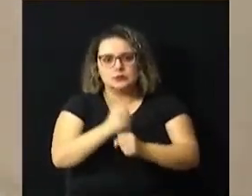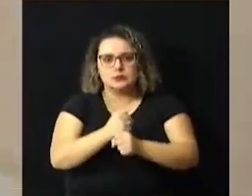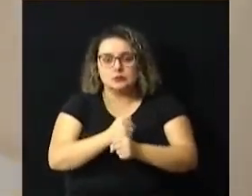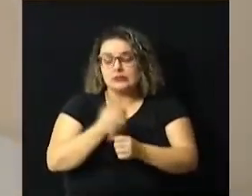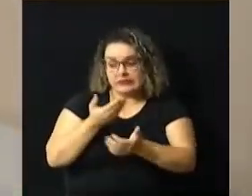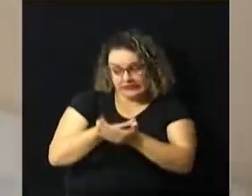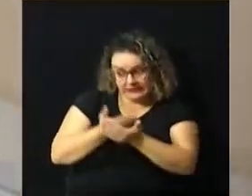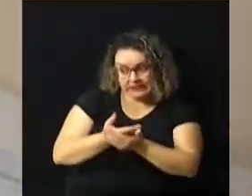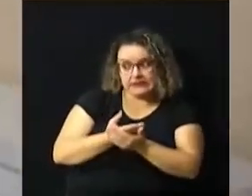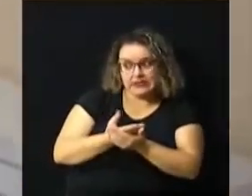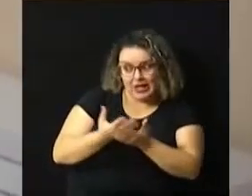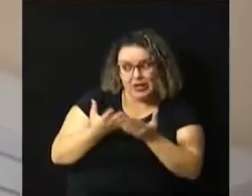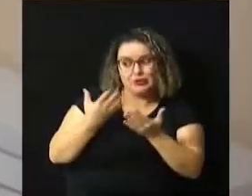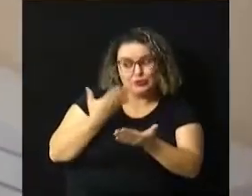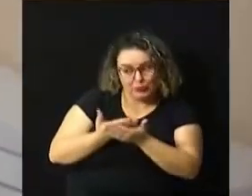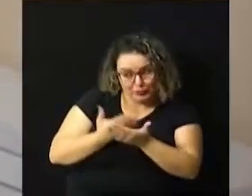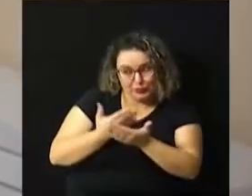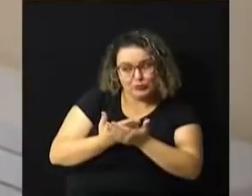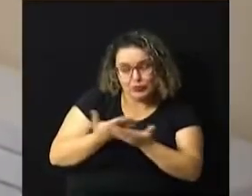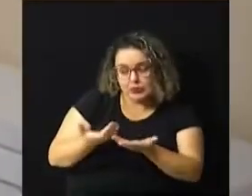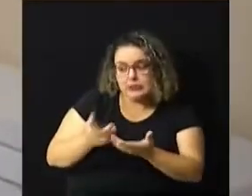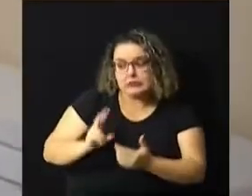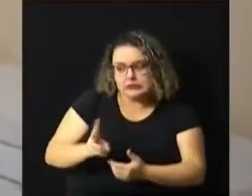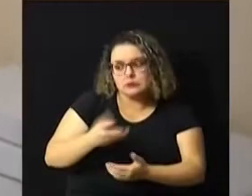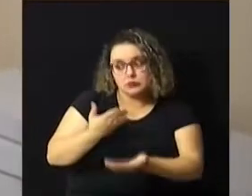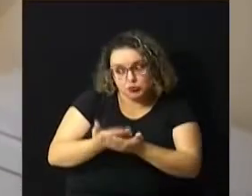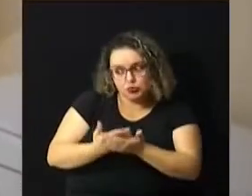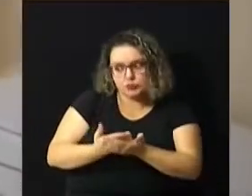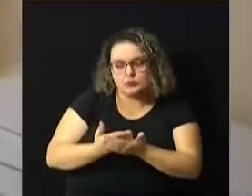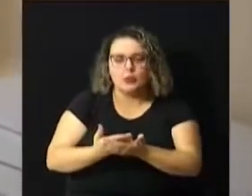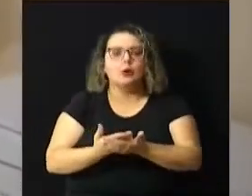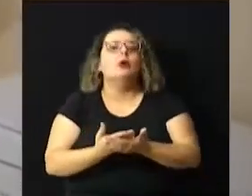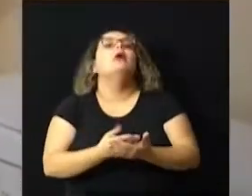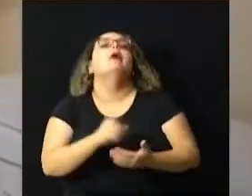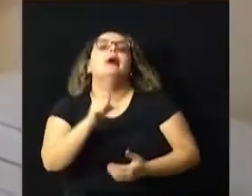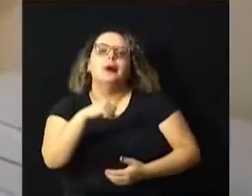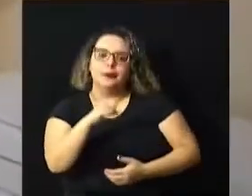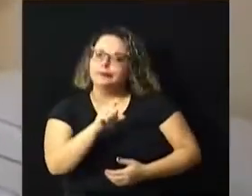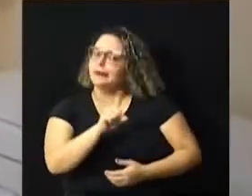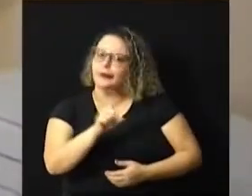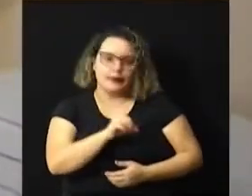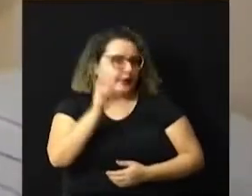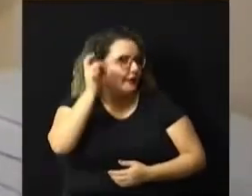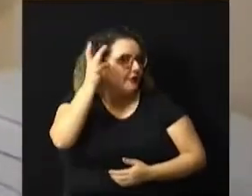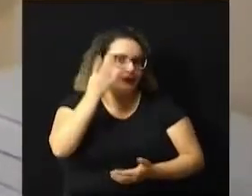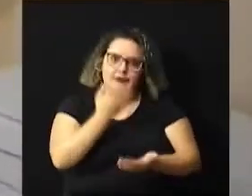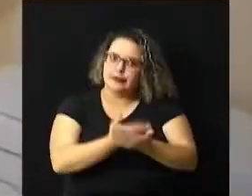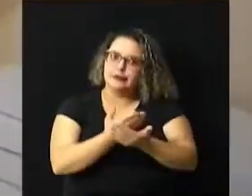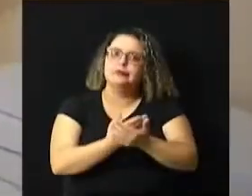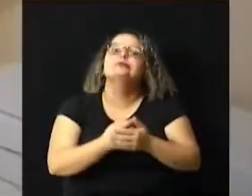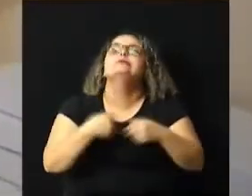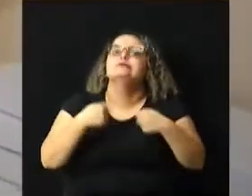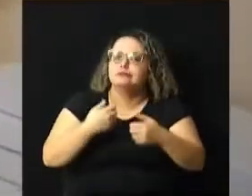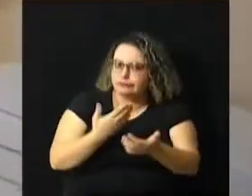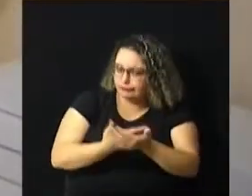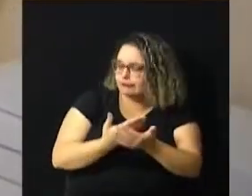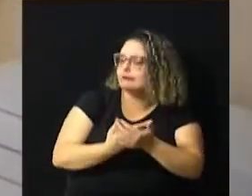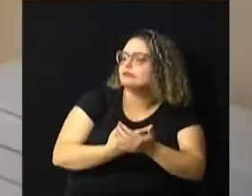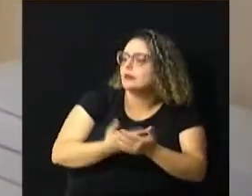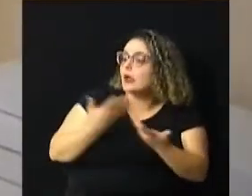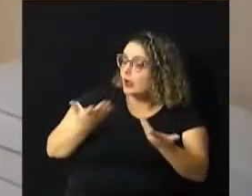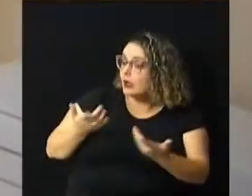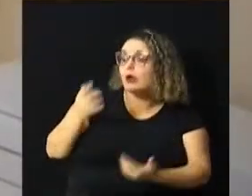bastante, está sempre se atualizando. Não é fácil ser TO. Eu imagino. A gente imagino tem que deva muito. ter,